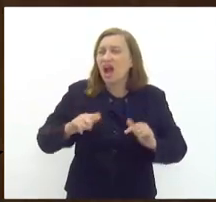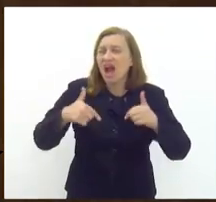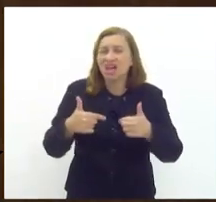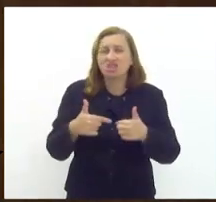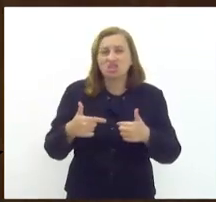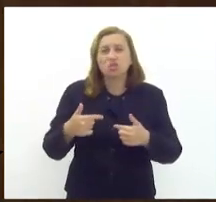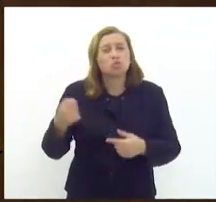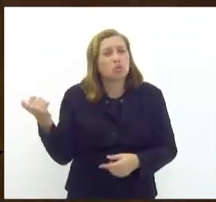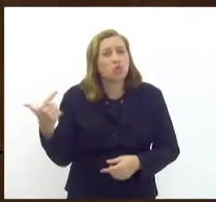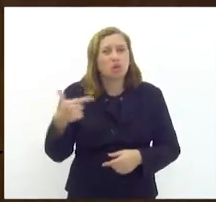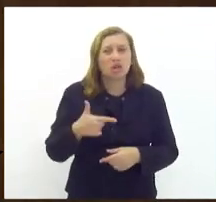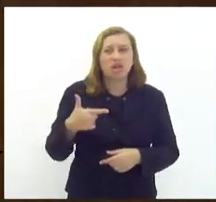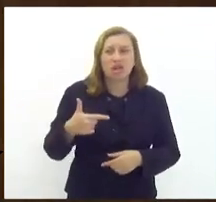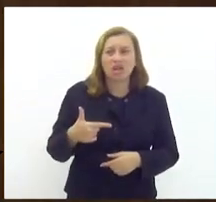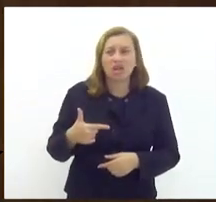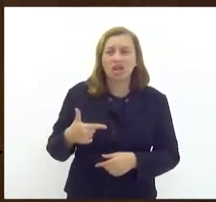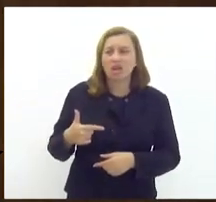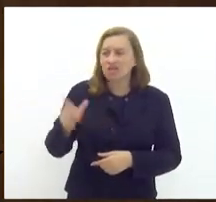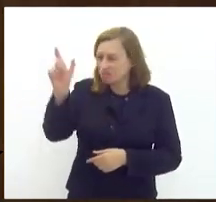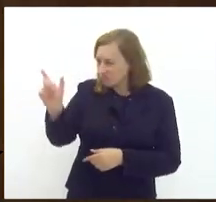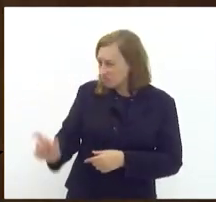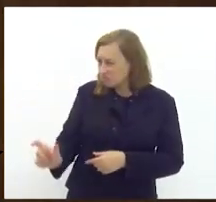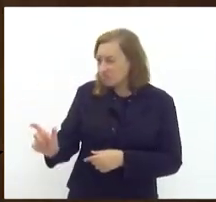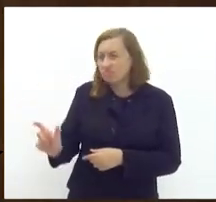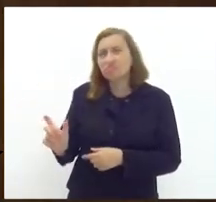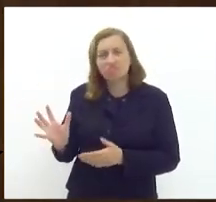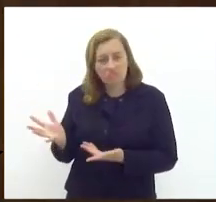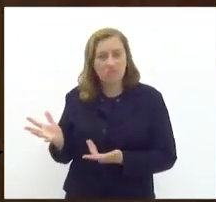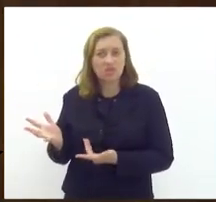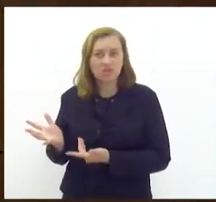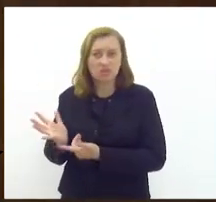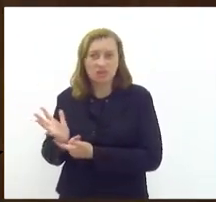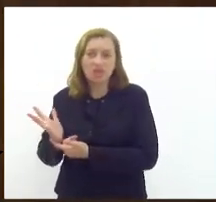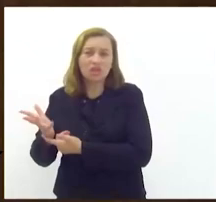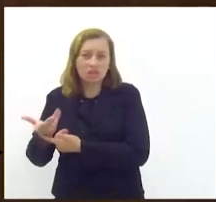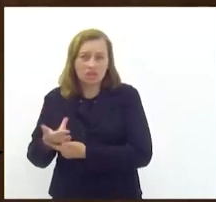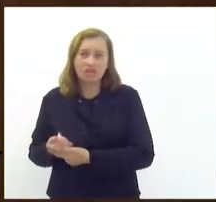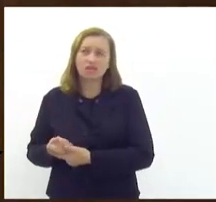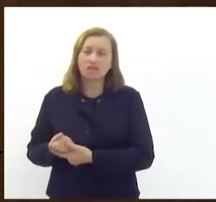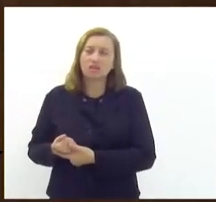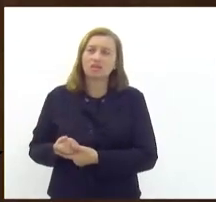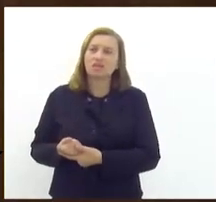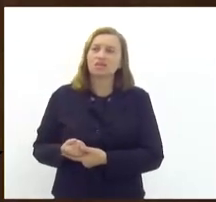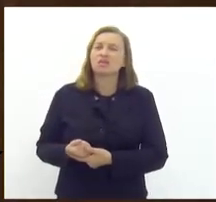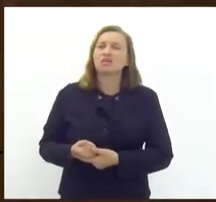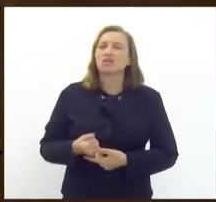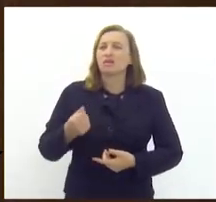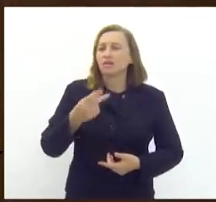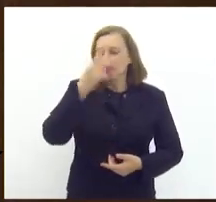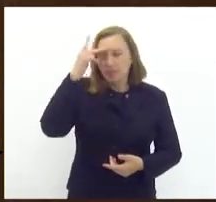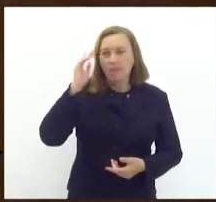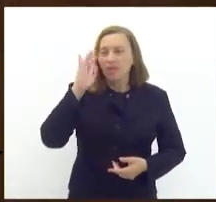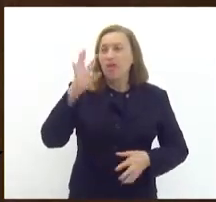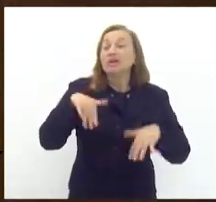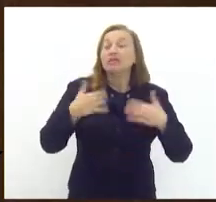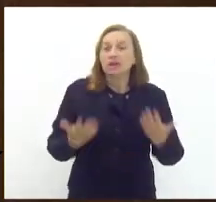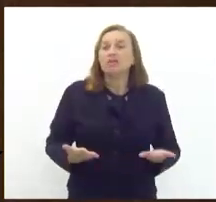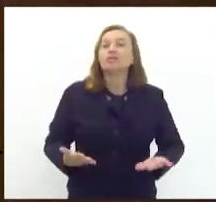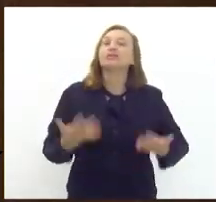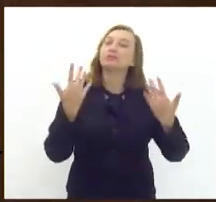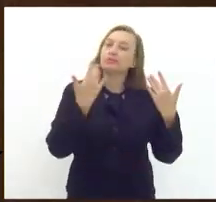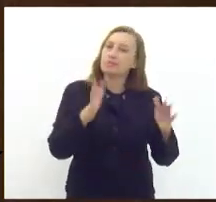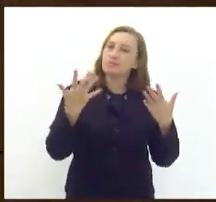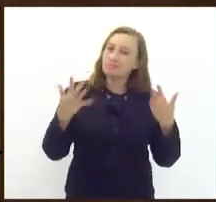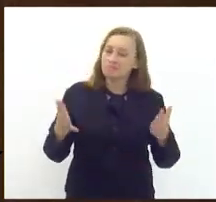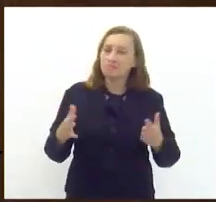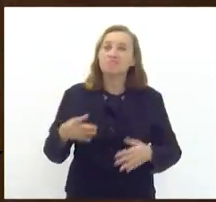do que da grandeza cultural e civilizatória dessas pessoas que a gente está imaginando Então parabéns